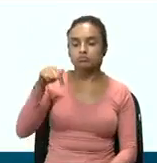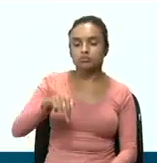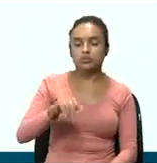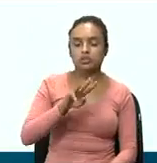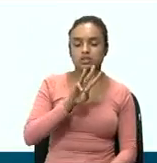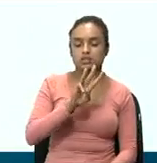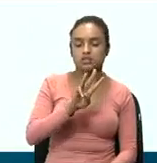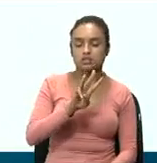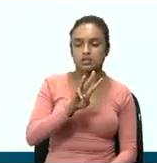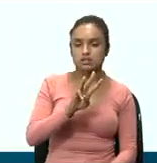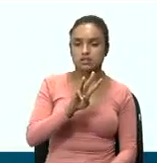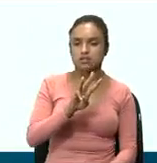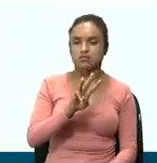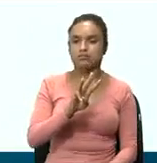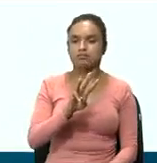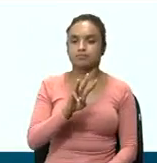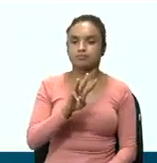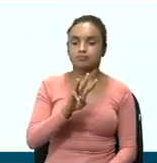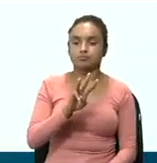3